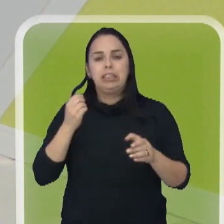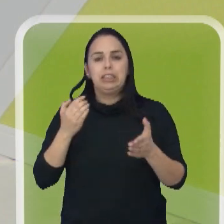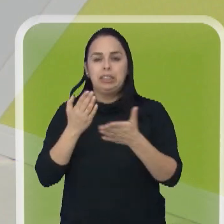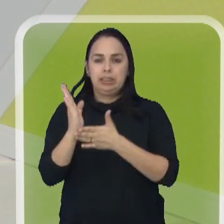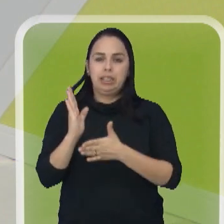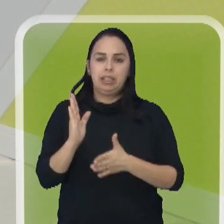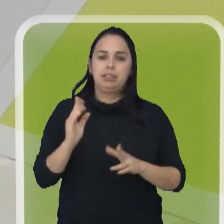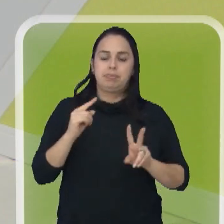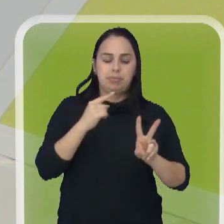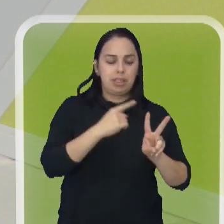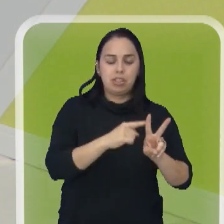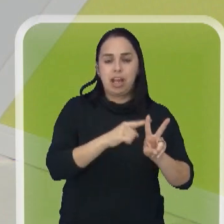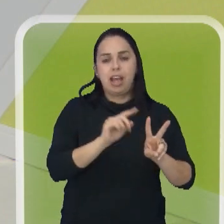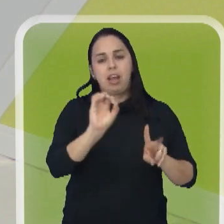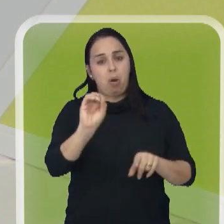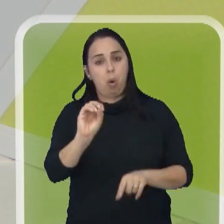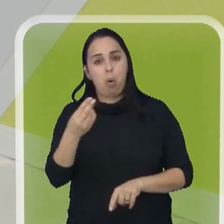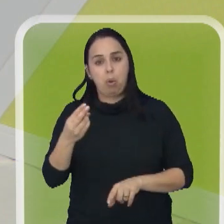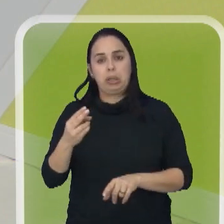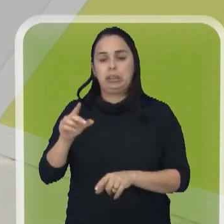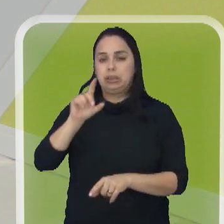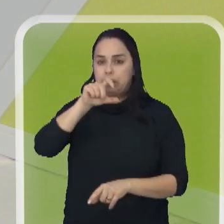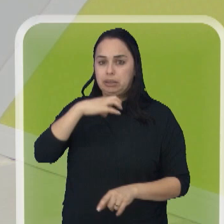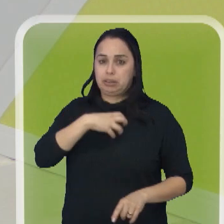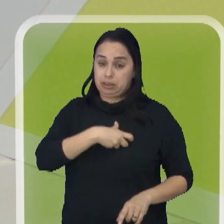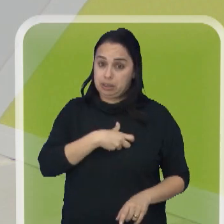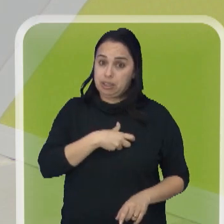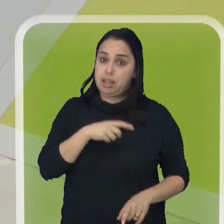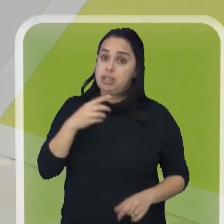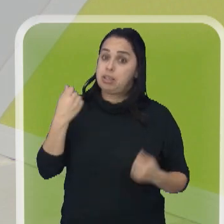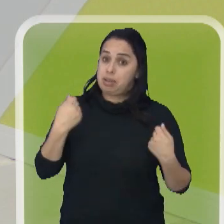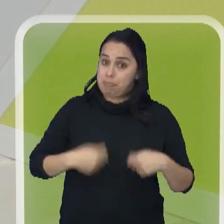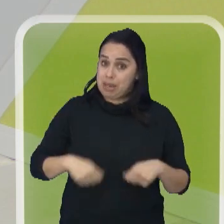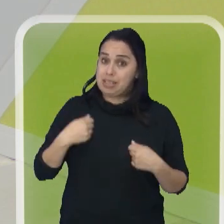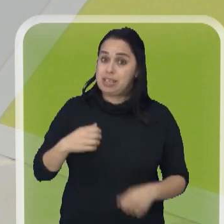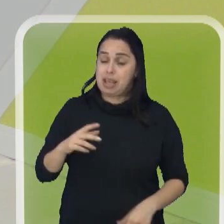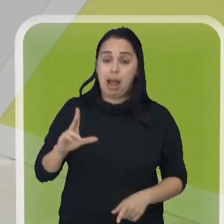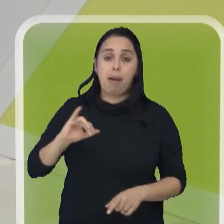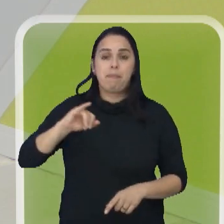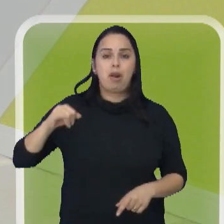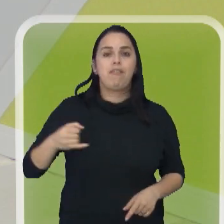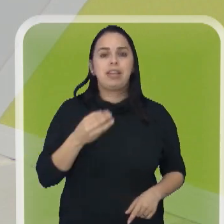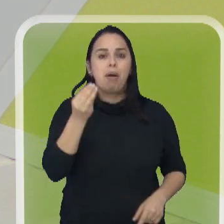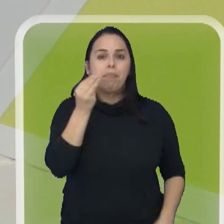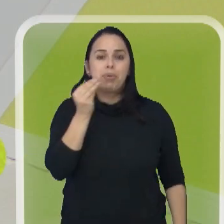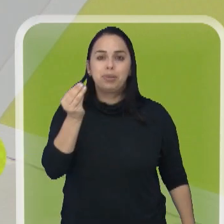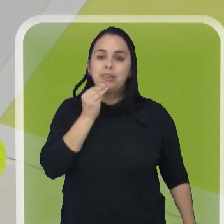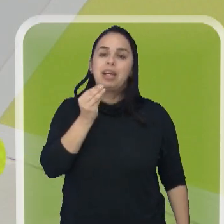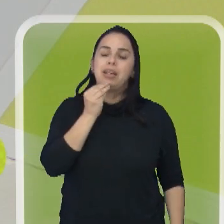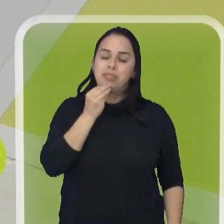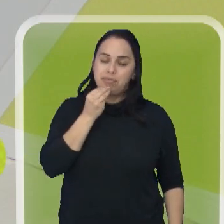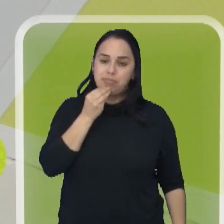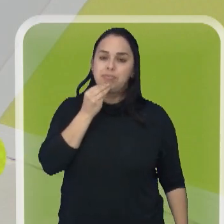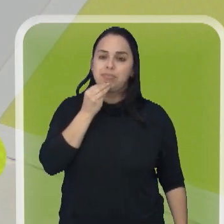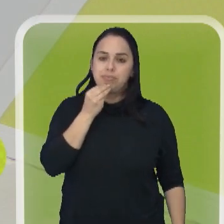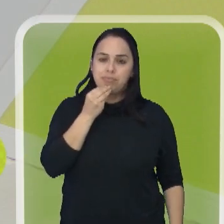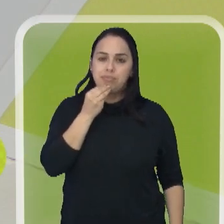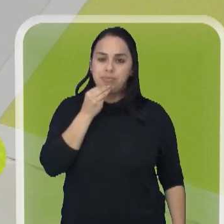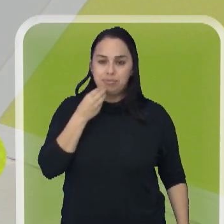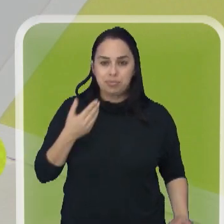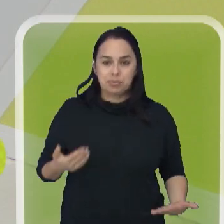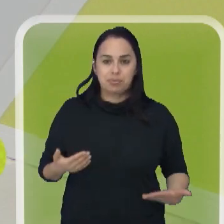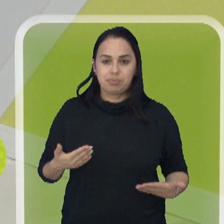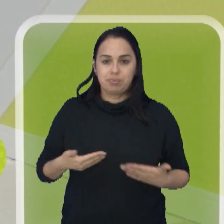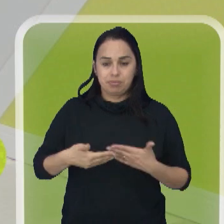José e Capivariano tem essa vantagem e que o São José saiba aproveitar essa vantagem que é enorme para essa decisão